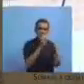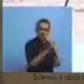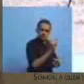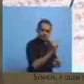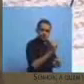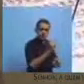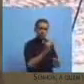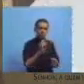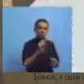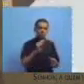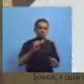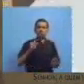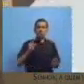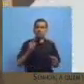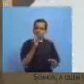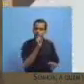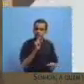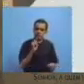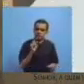pinta. Ninguém vê.